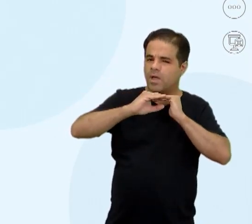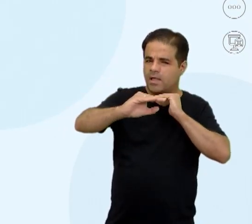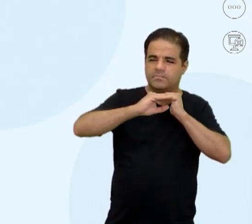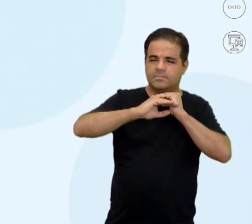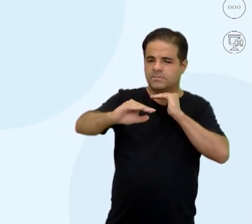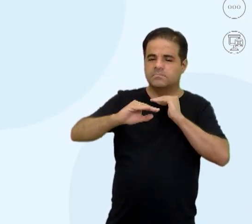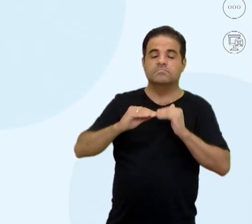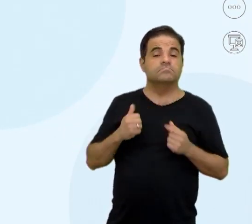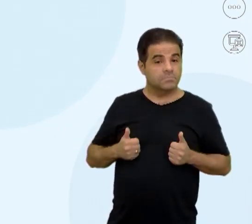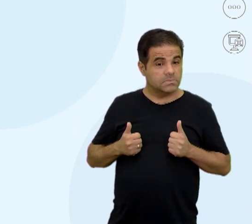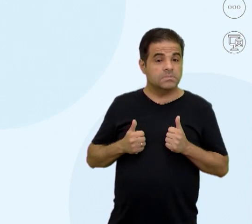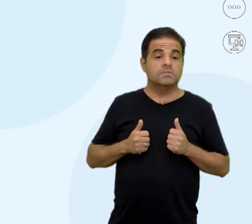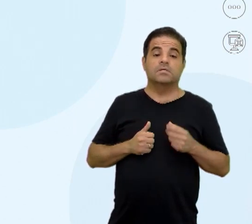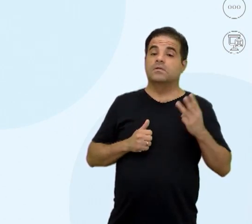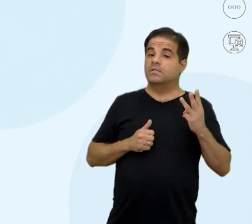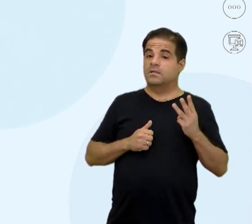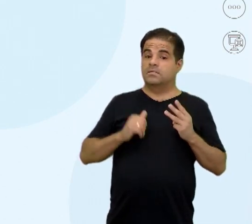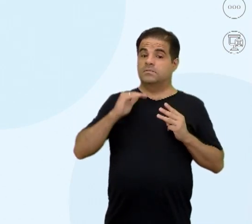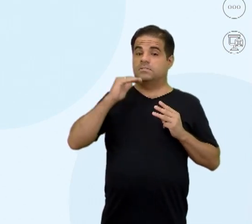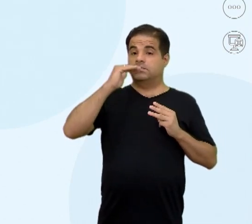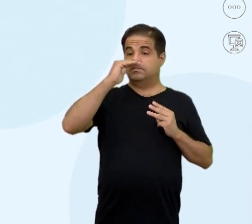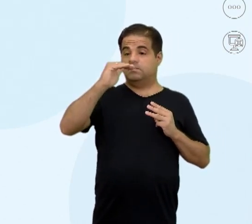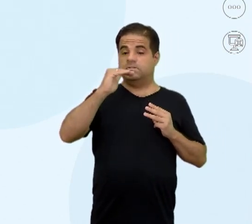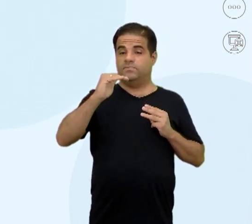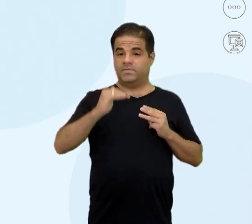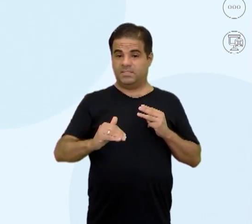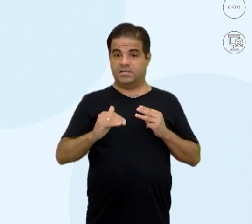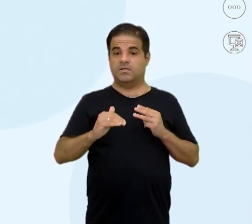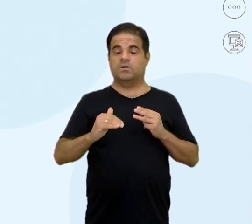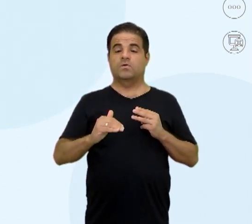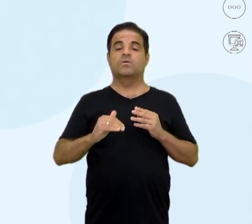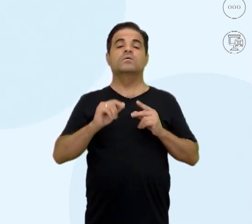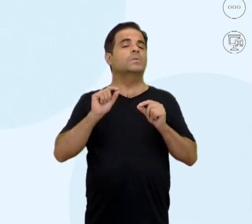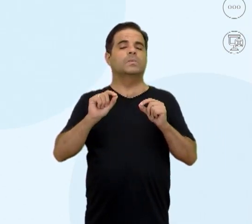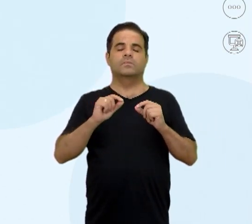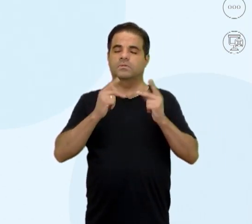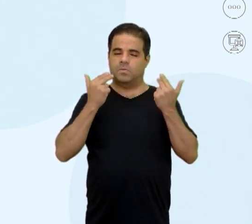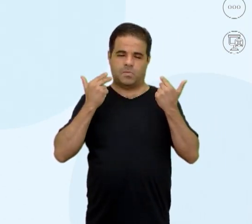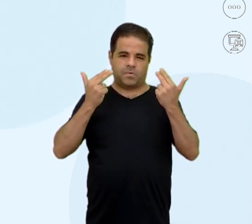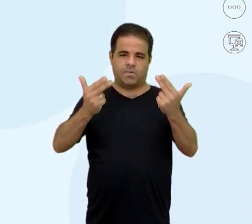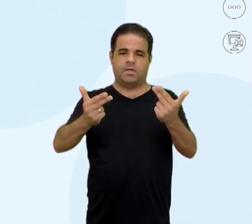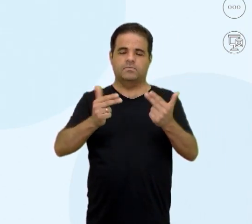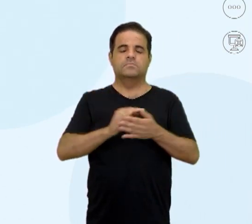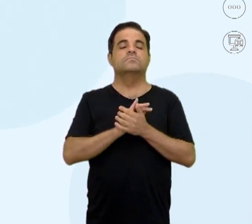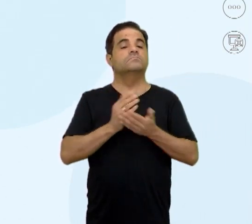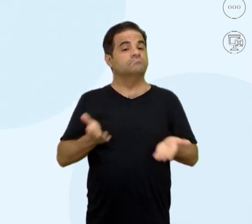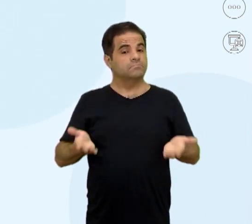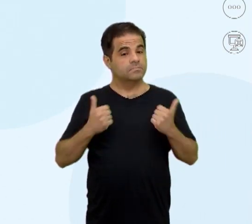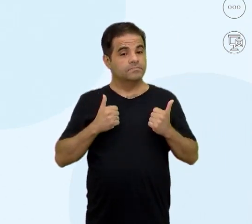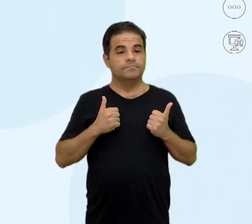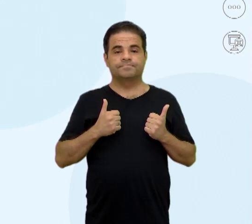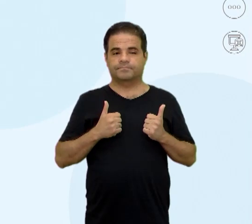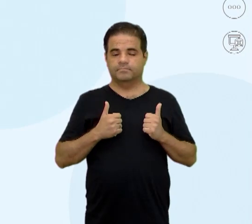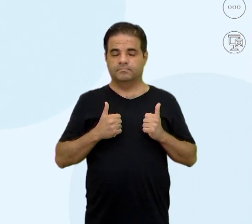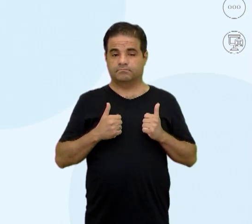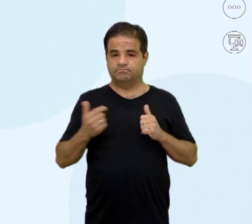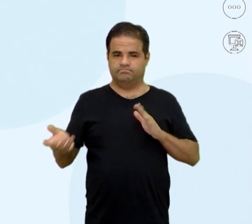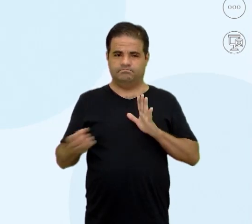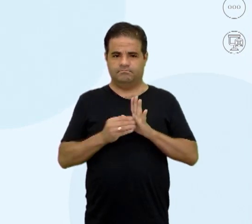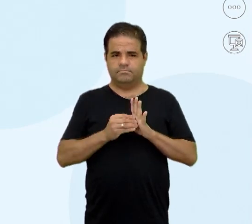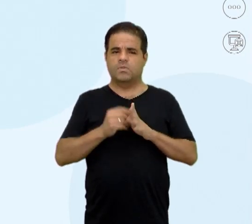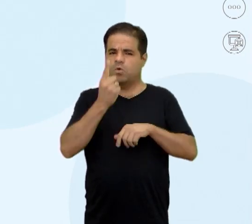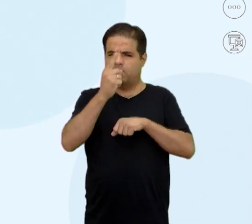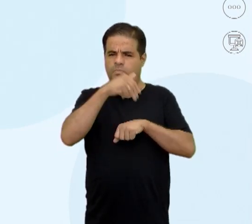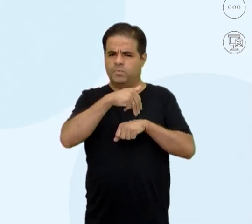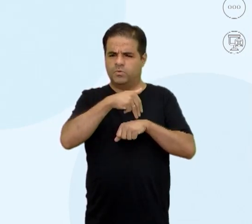beleza? Então, vamos lá. E 3 tracinhos significam congruente, tá bom? Isso aqui. Legal. Vamos lá, então, a nossa produtora... Eu vou dar